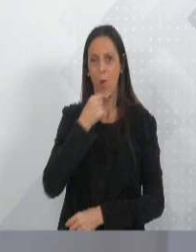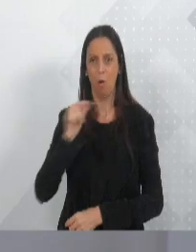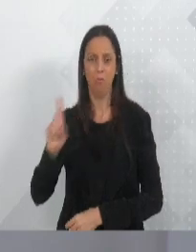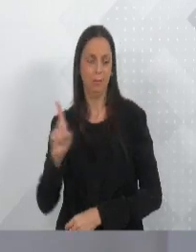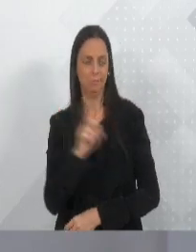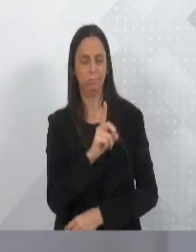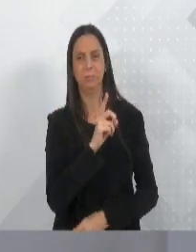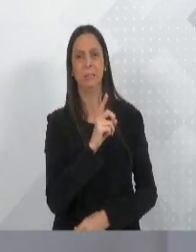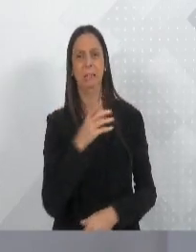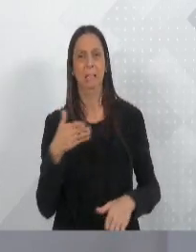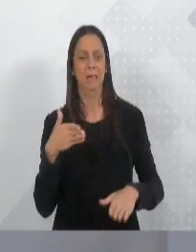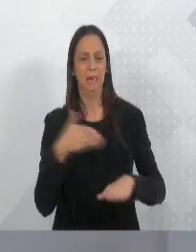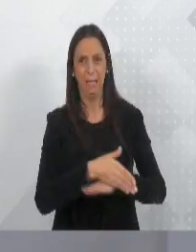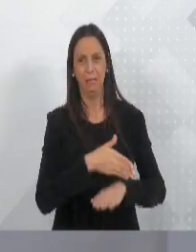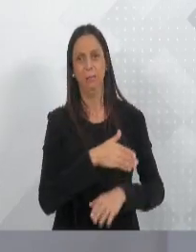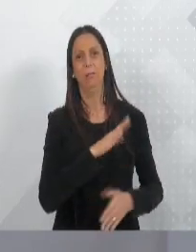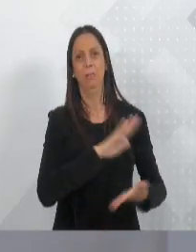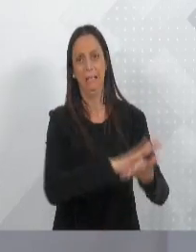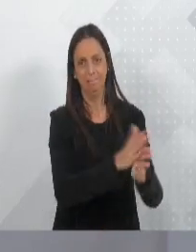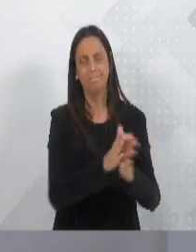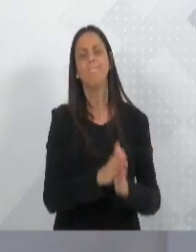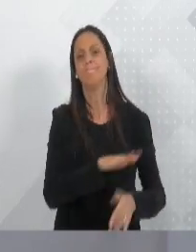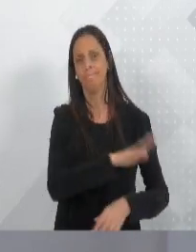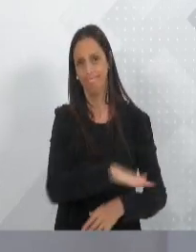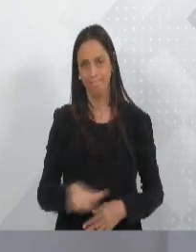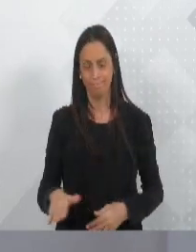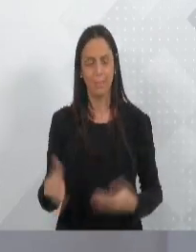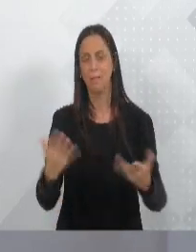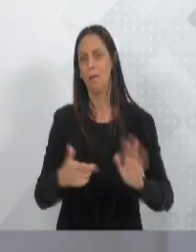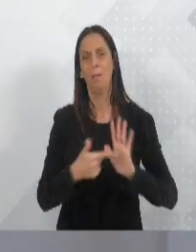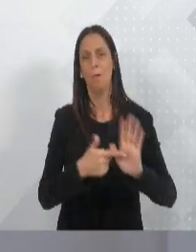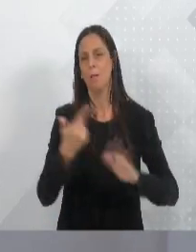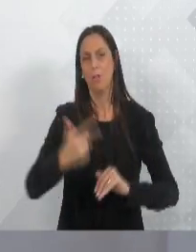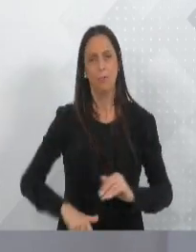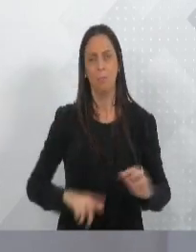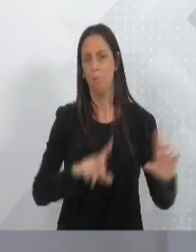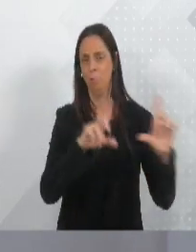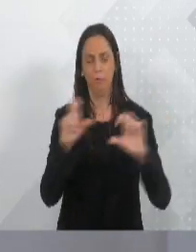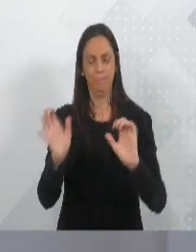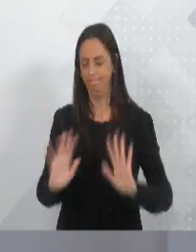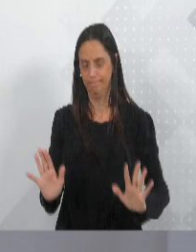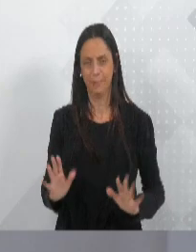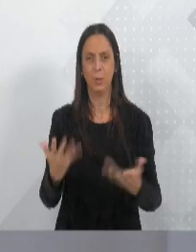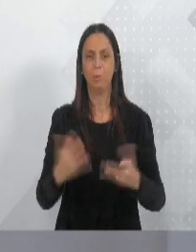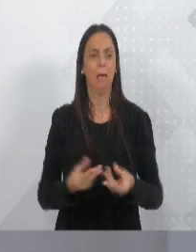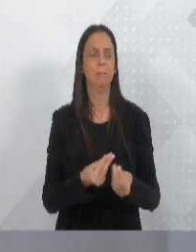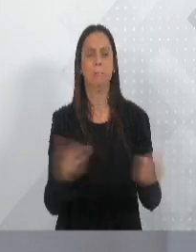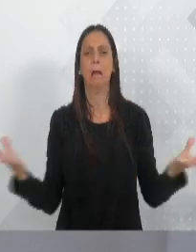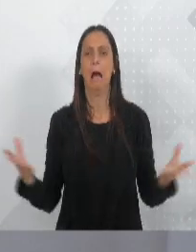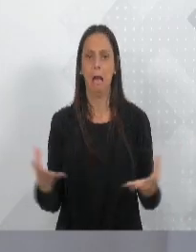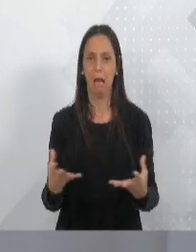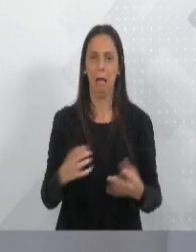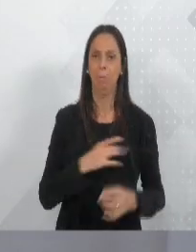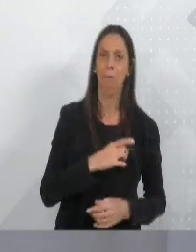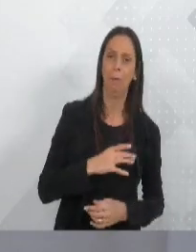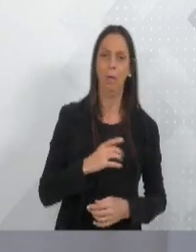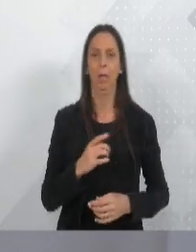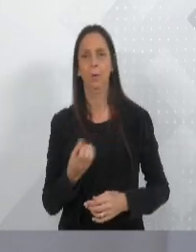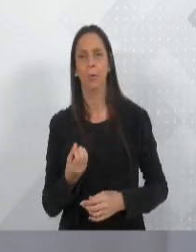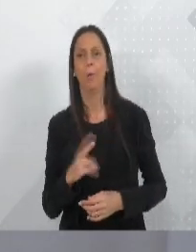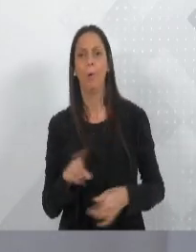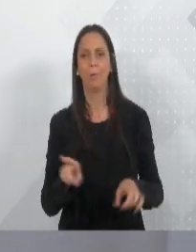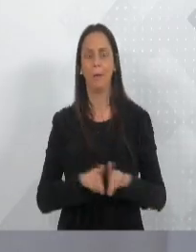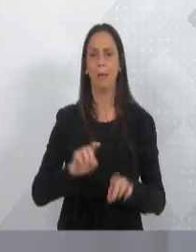preservar as nossas instituições em infantis não quero amedrontar os pais não quero fazer palanque para algum criminoso se